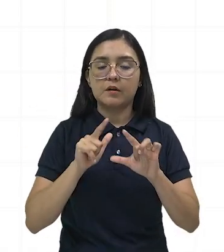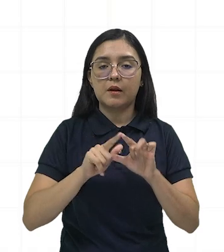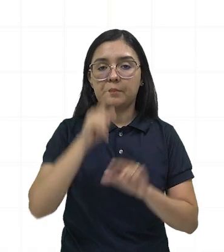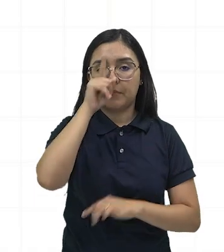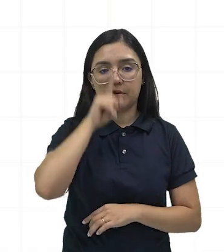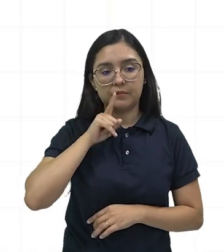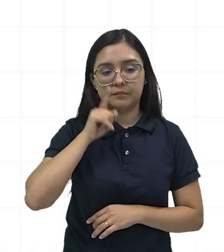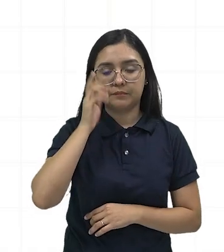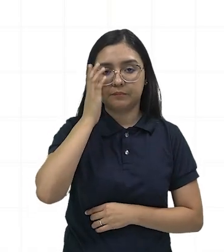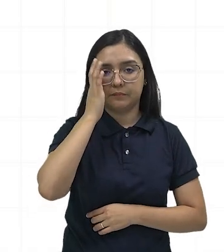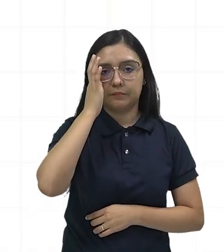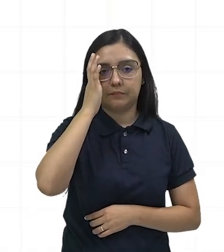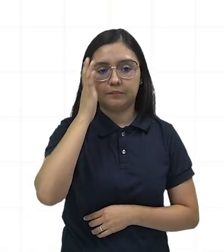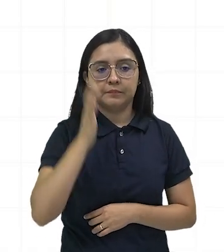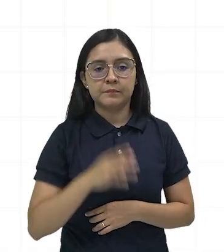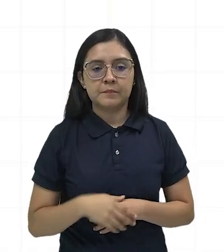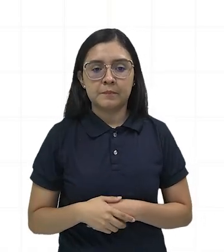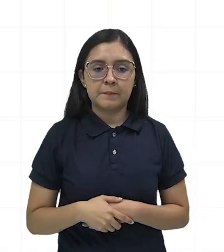Vamos lá.